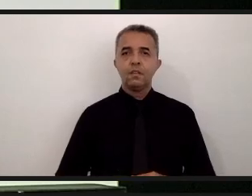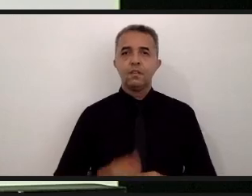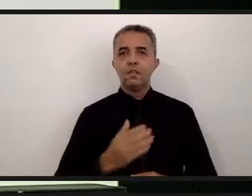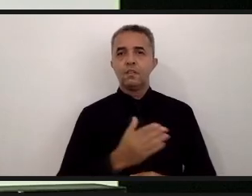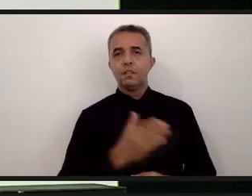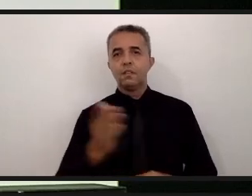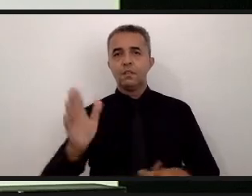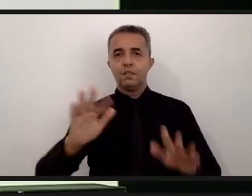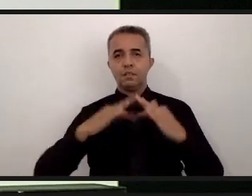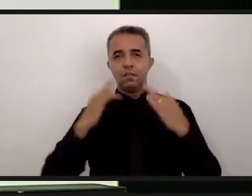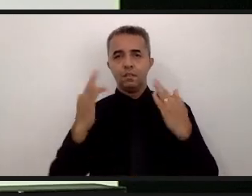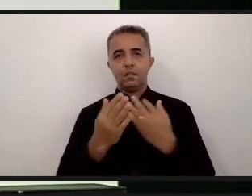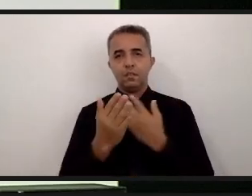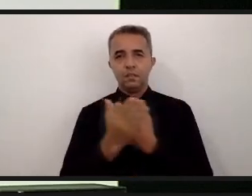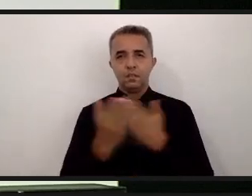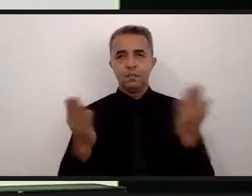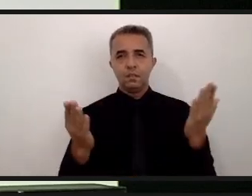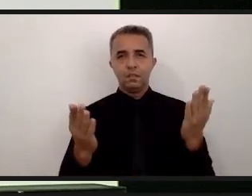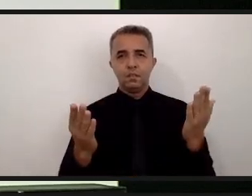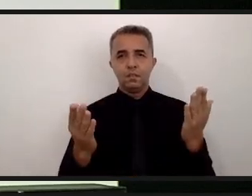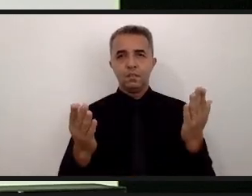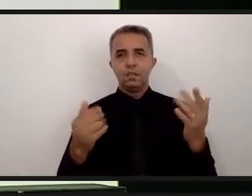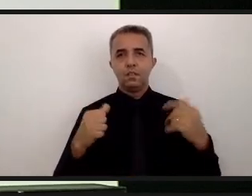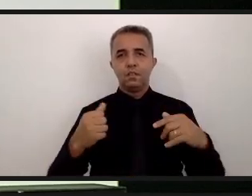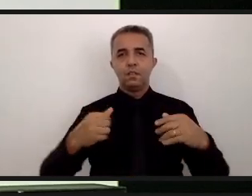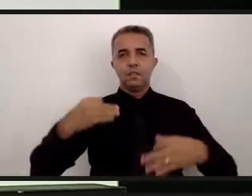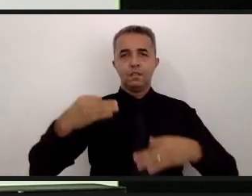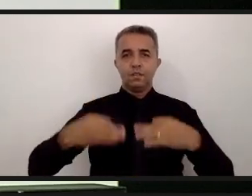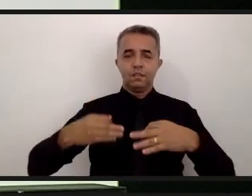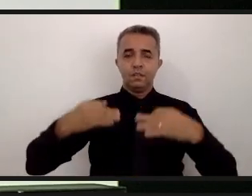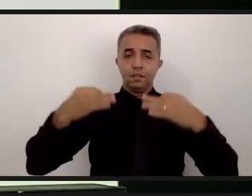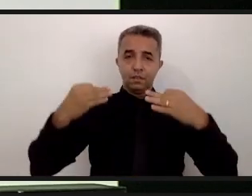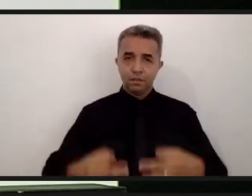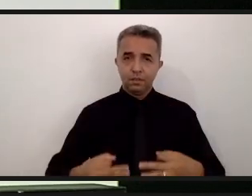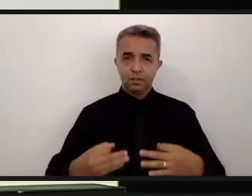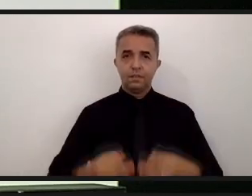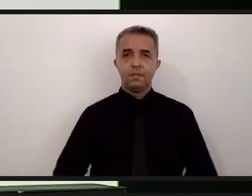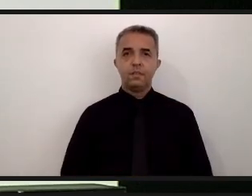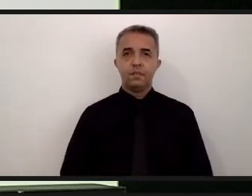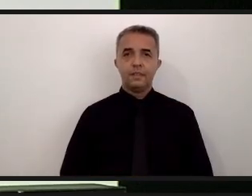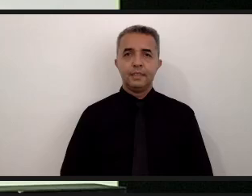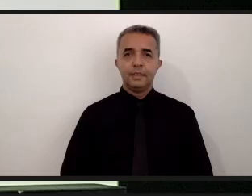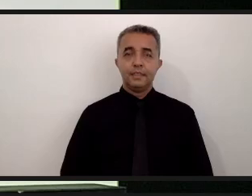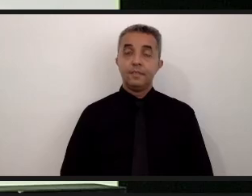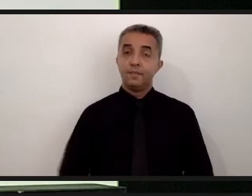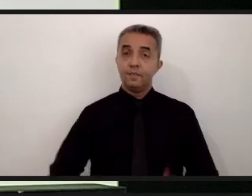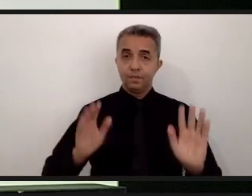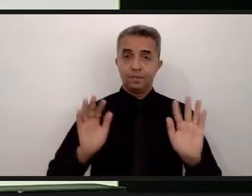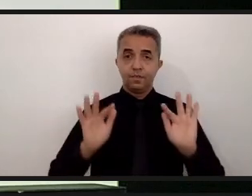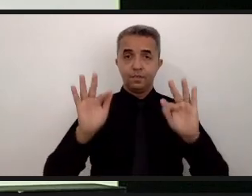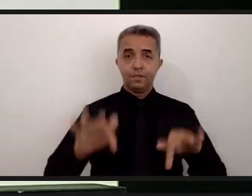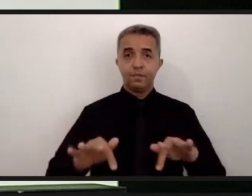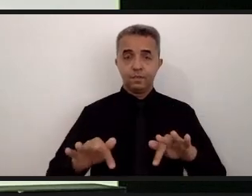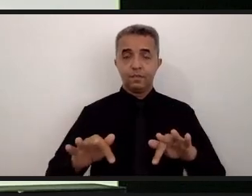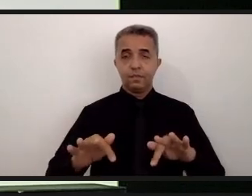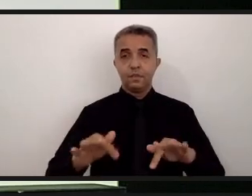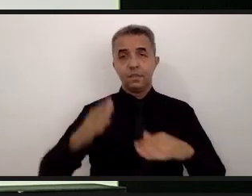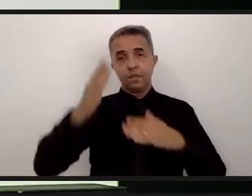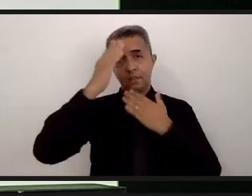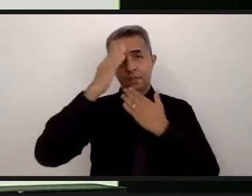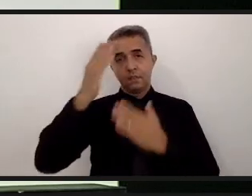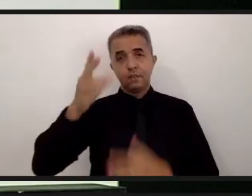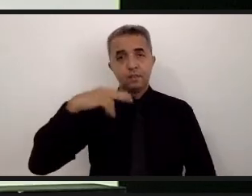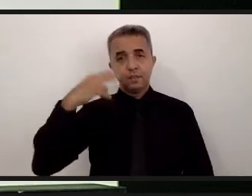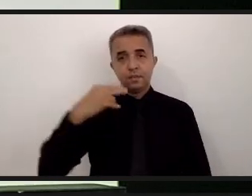Mais do que nosso dever, é uma questão de justiça. Por fim, finalizo minha fala agradecendo o vereador